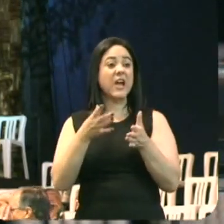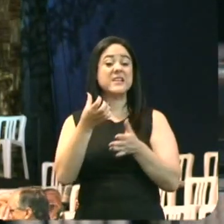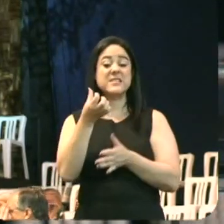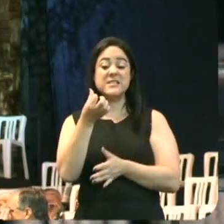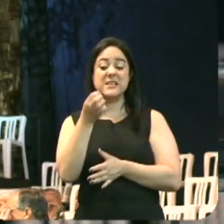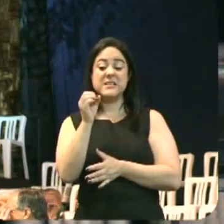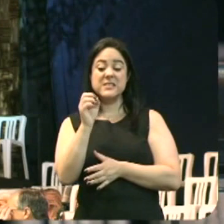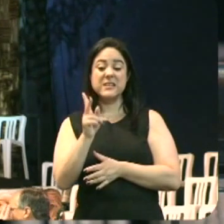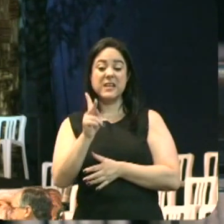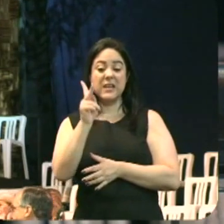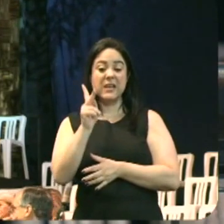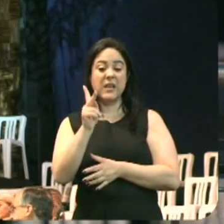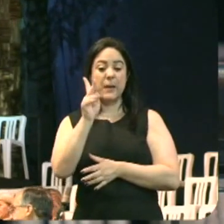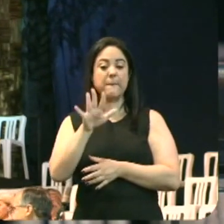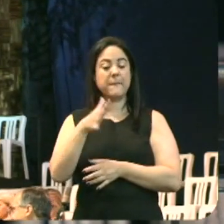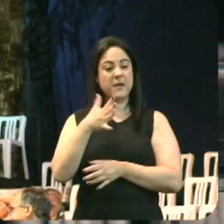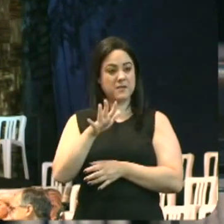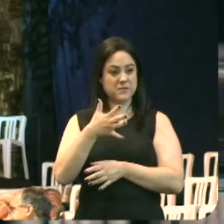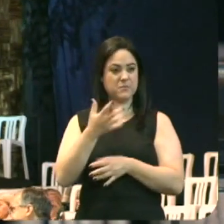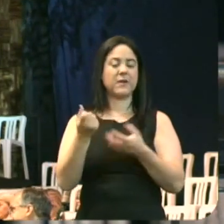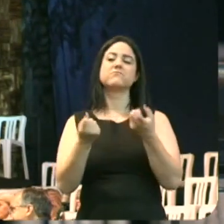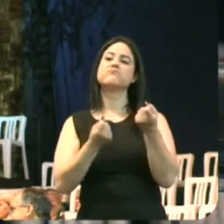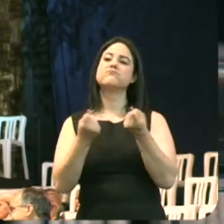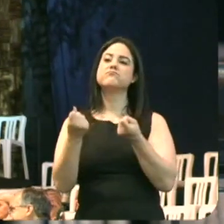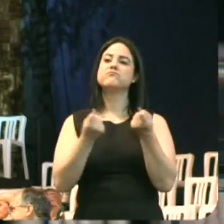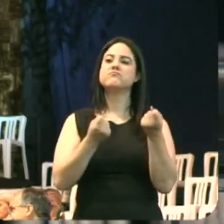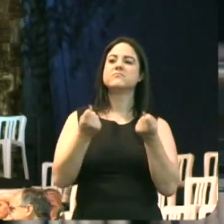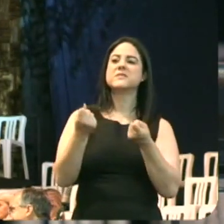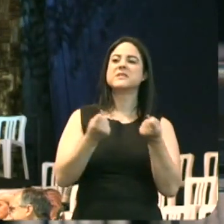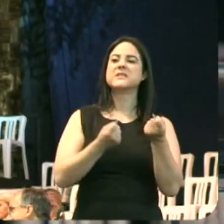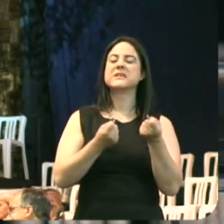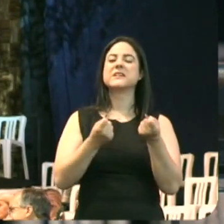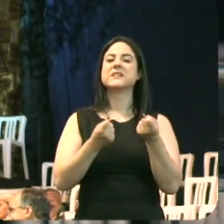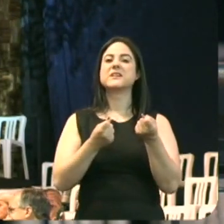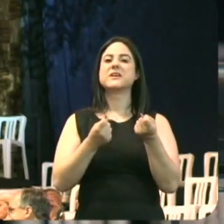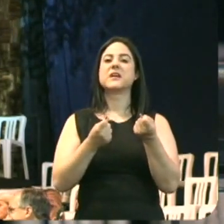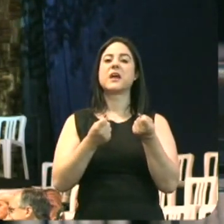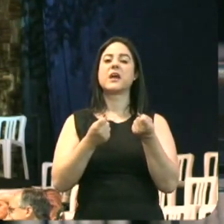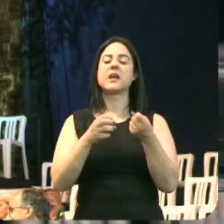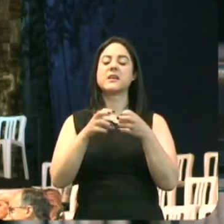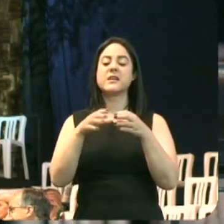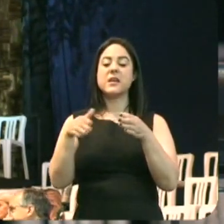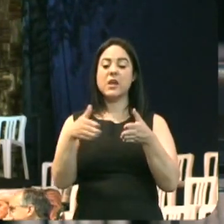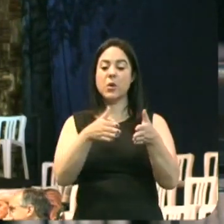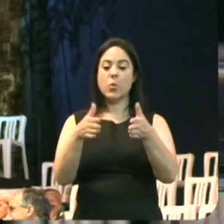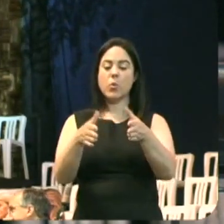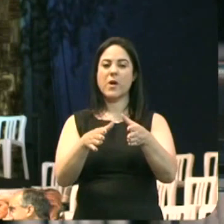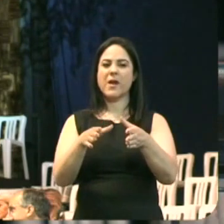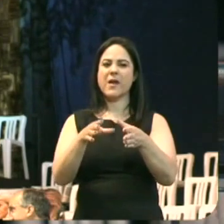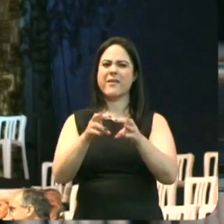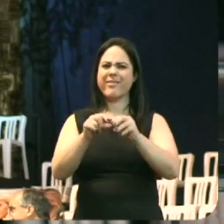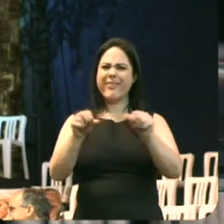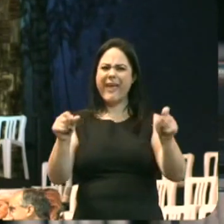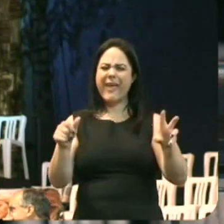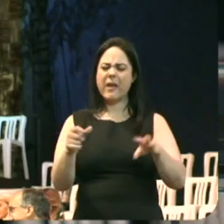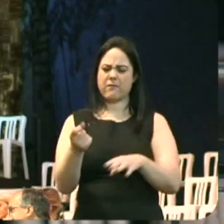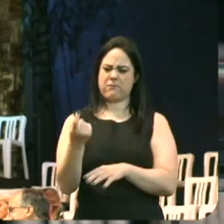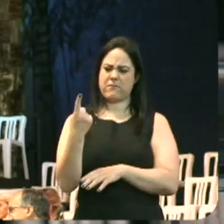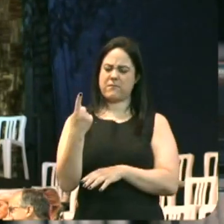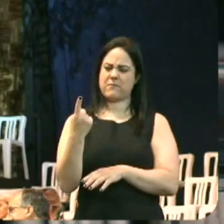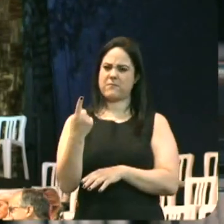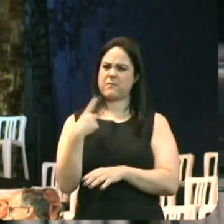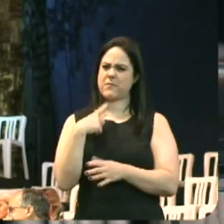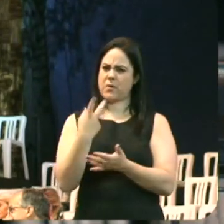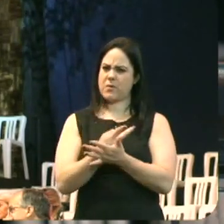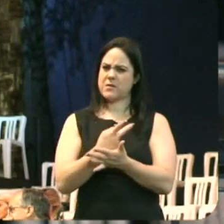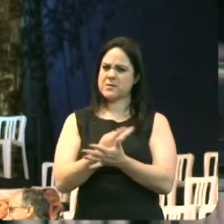60 quilômetros, mais ou menos, e eu peguei uma estrada de terra. Eu falei, mas para Juí não tem que pegar terra, tem alguma coisa